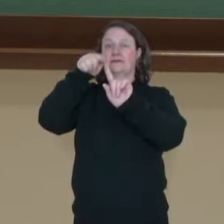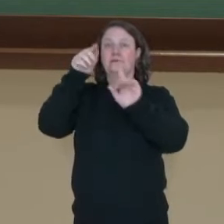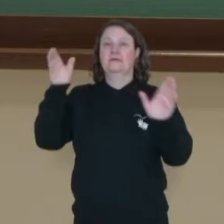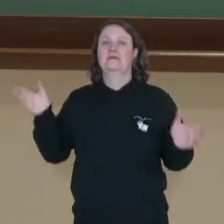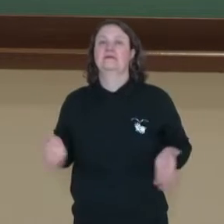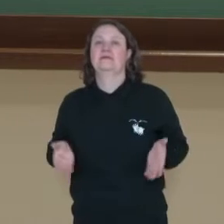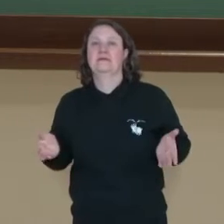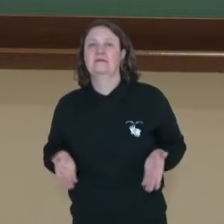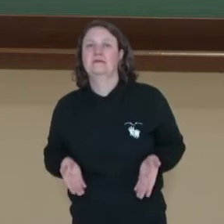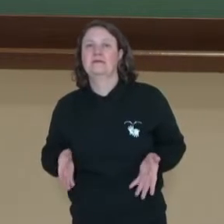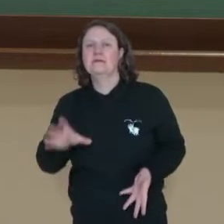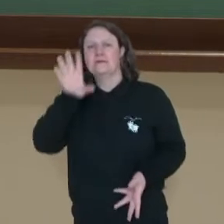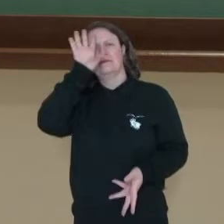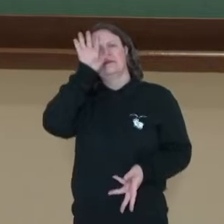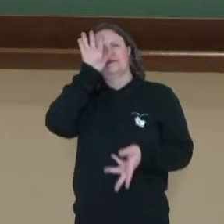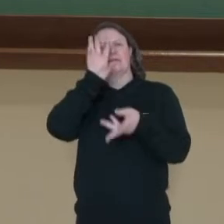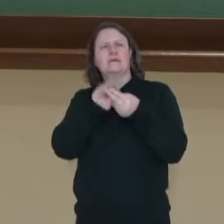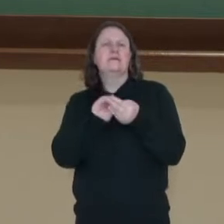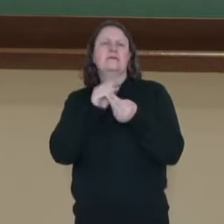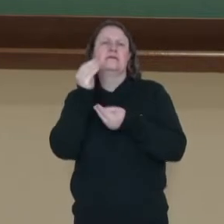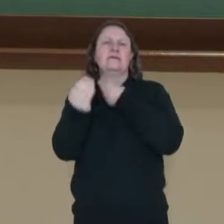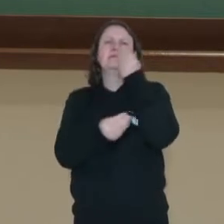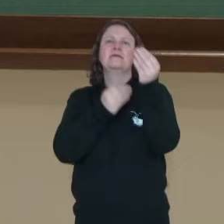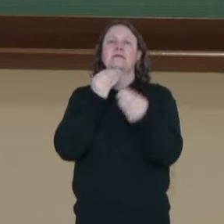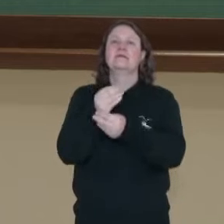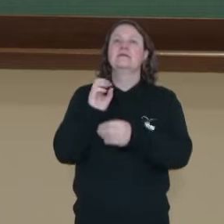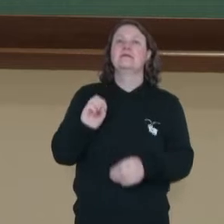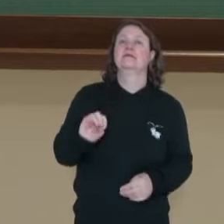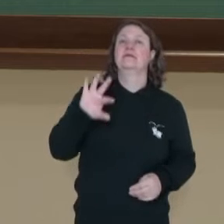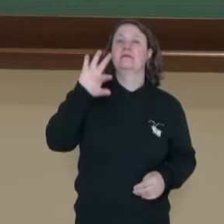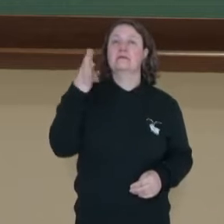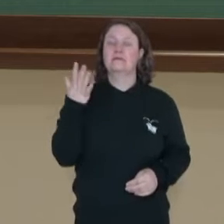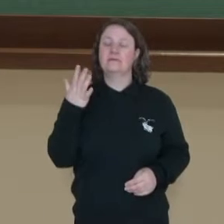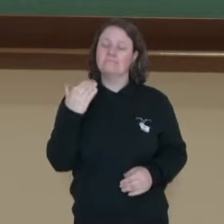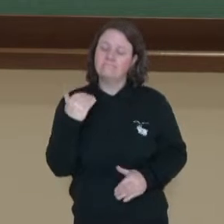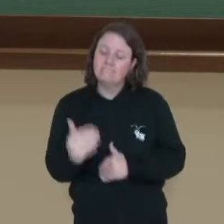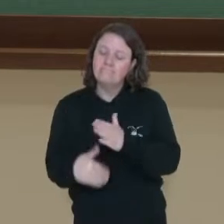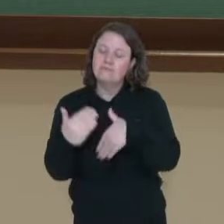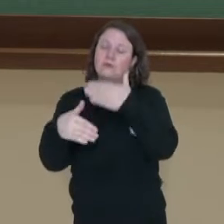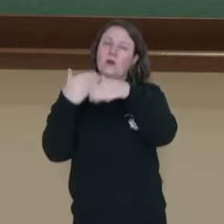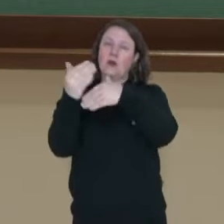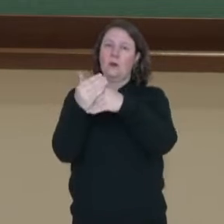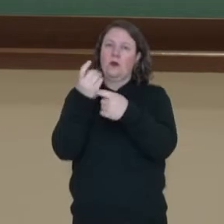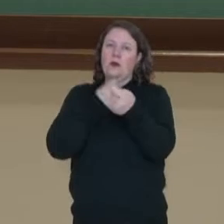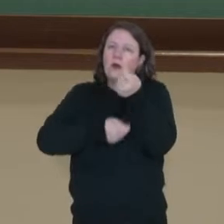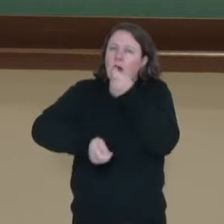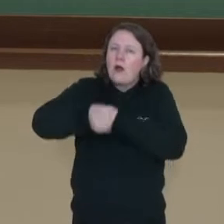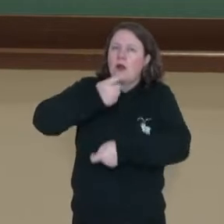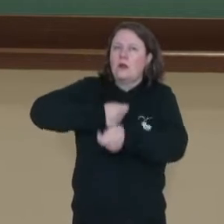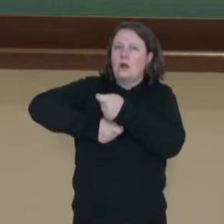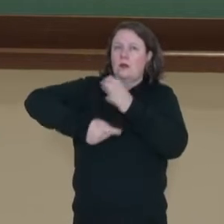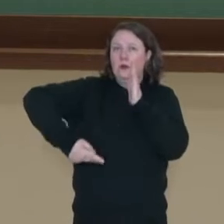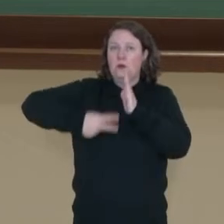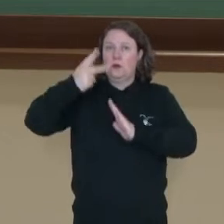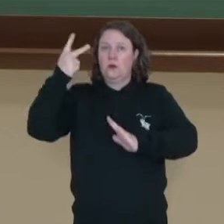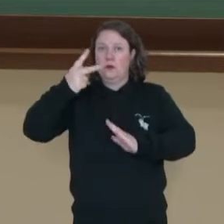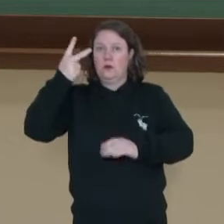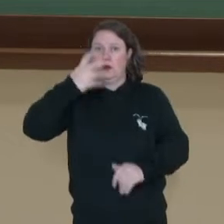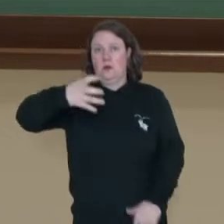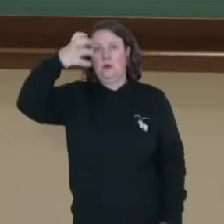né? Compreender como ocorreu a modernização econômica no segundo reinado. A gente vai falar aí